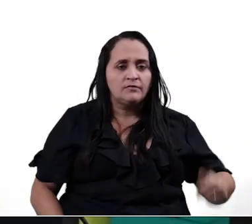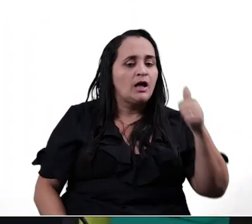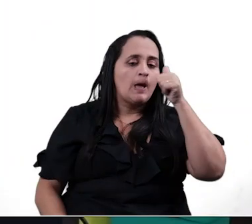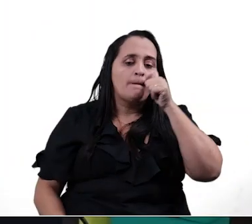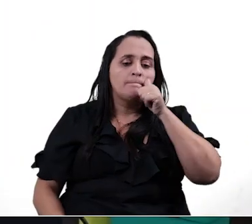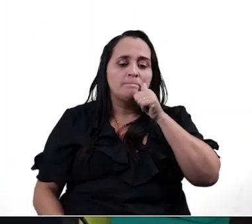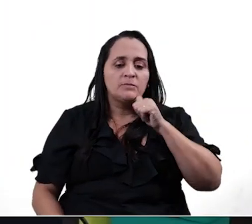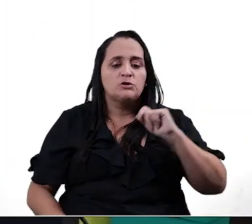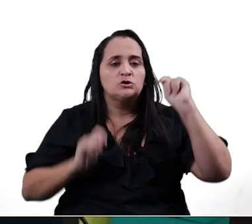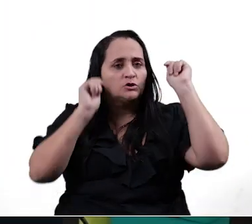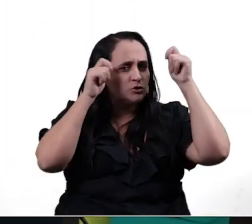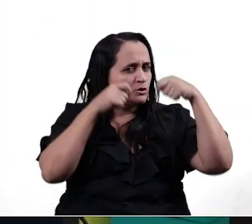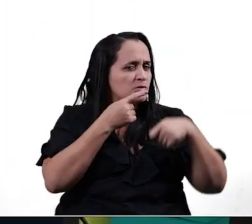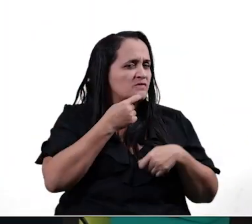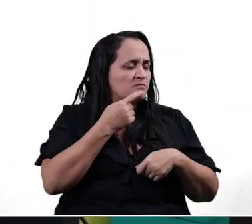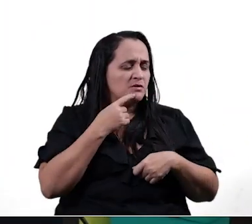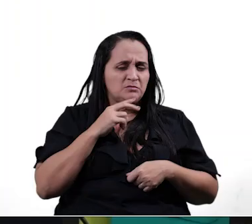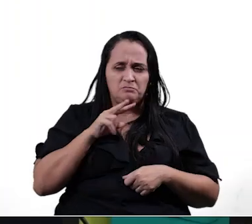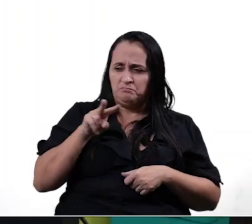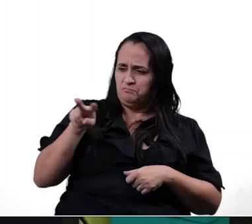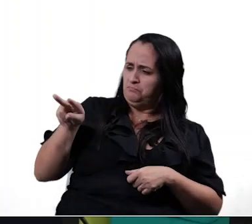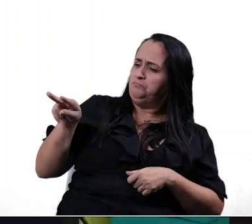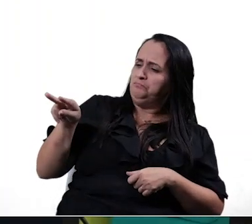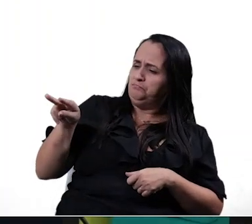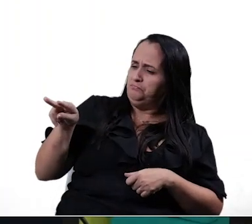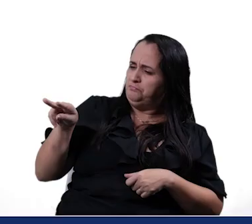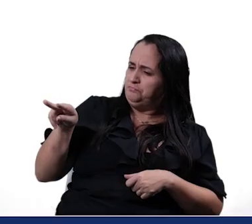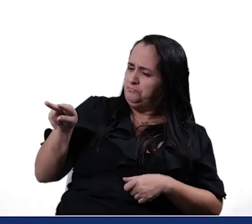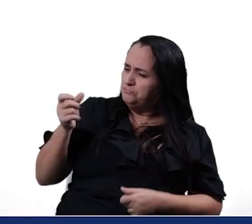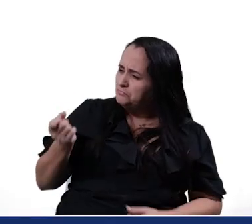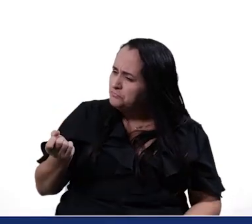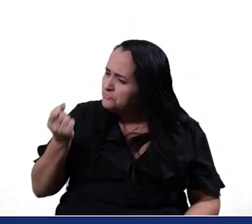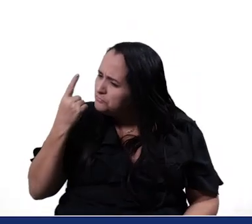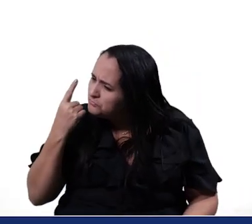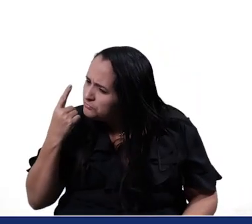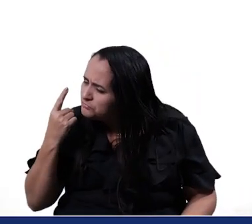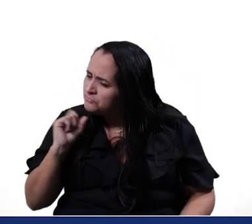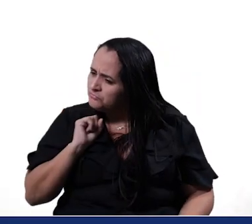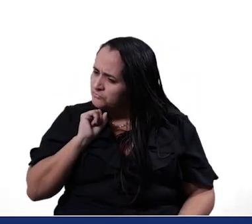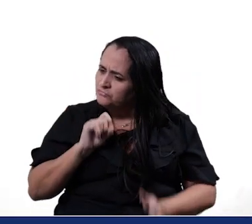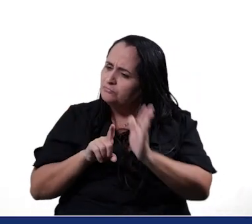E achou muito estranho a aparência da sua avó naquele dia. E pergunta,